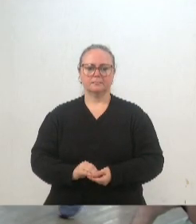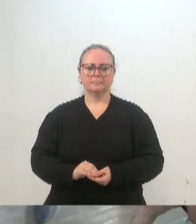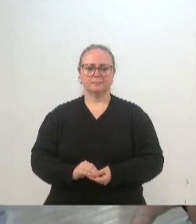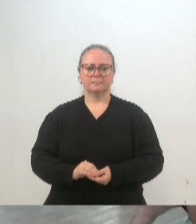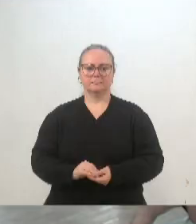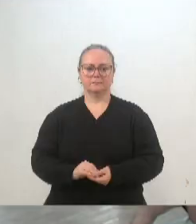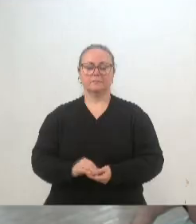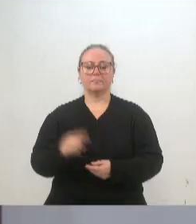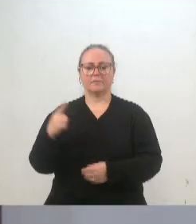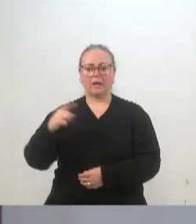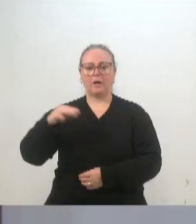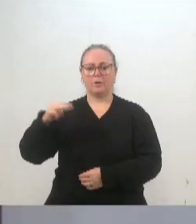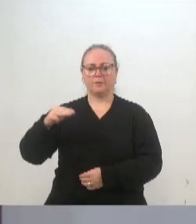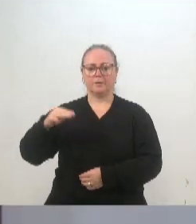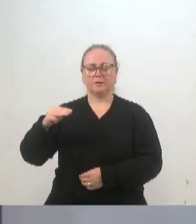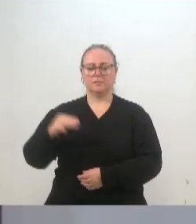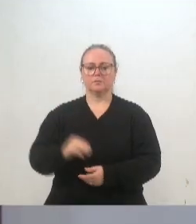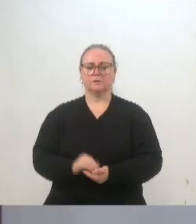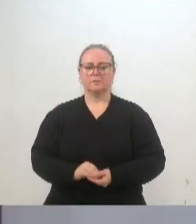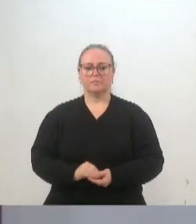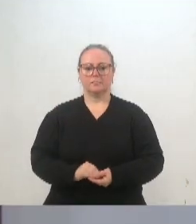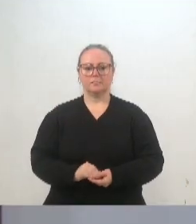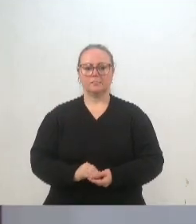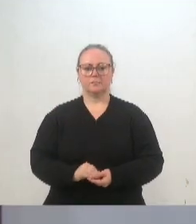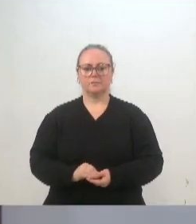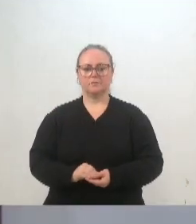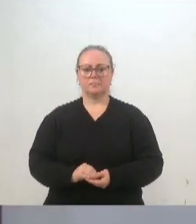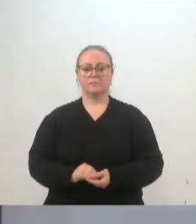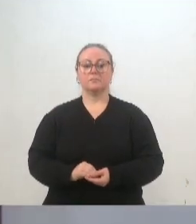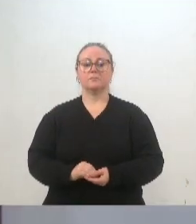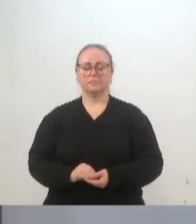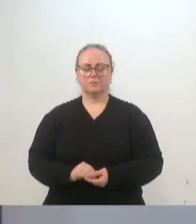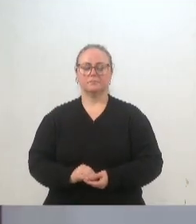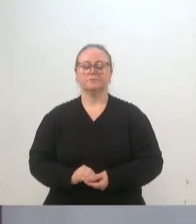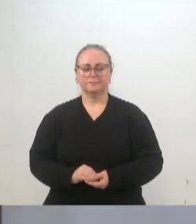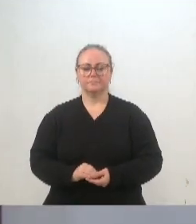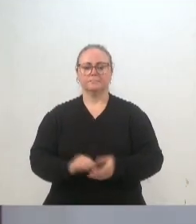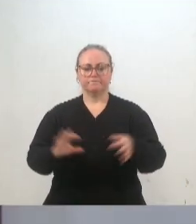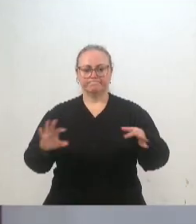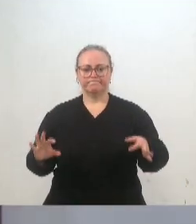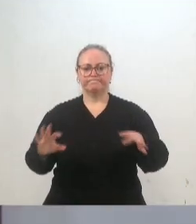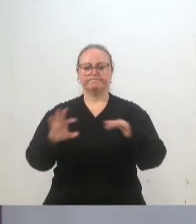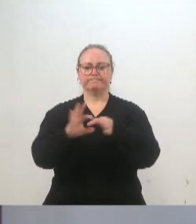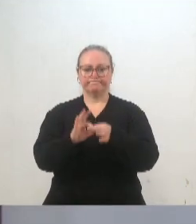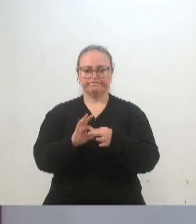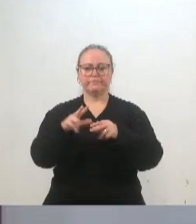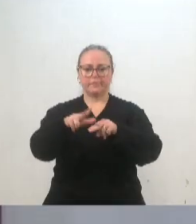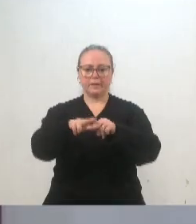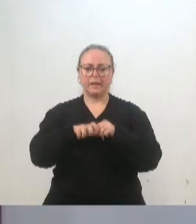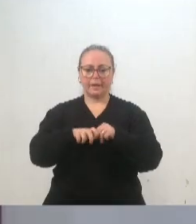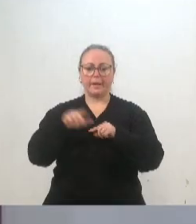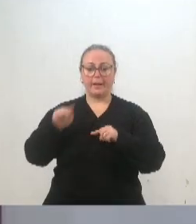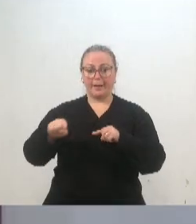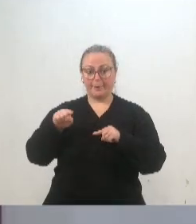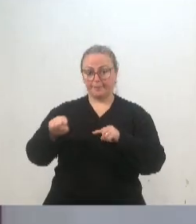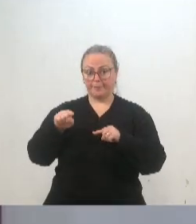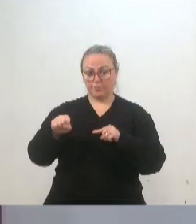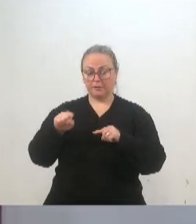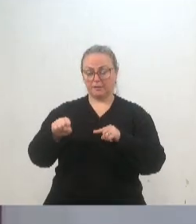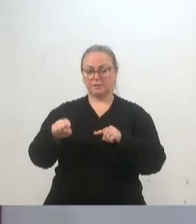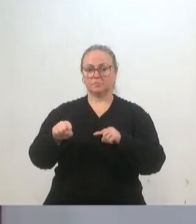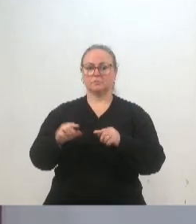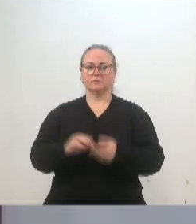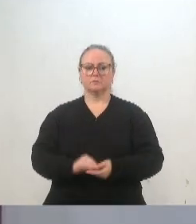Mais um minuto a Vossa Excelência. Então, imbuído nesse sentido, né, de ter a